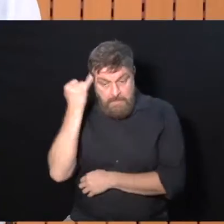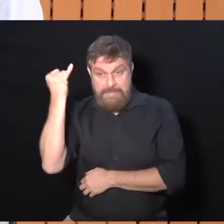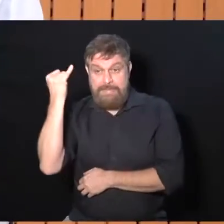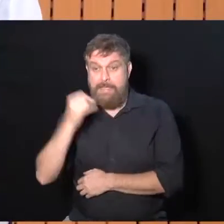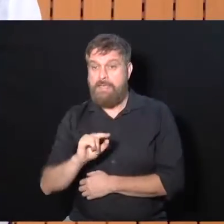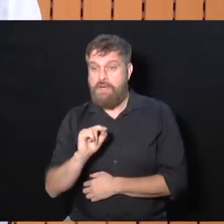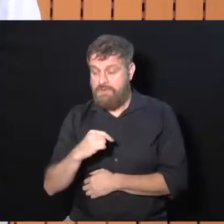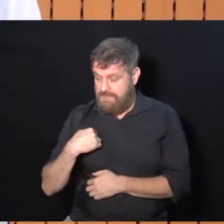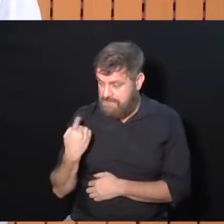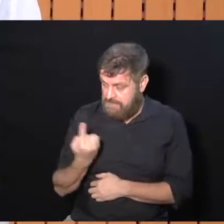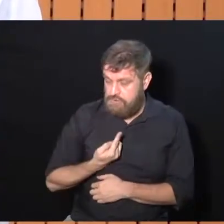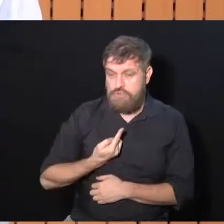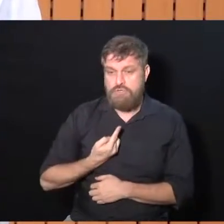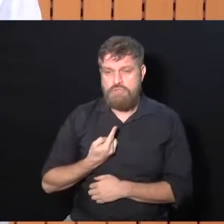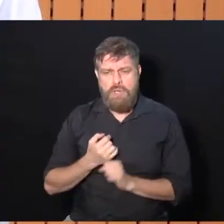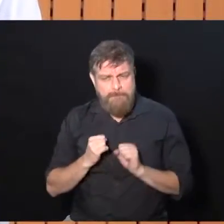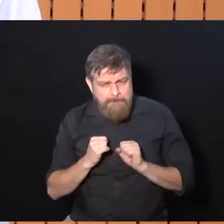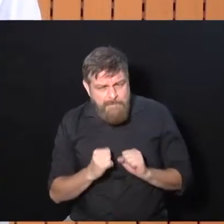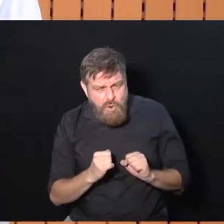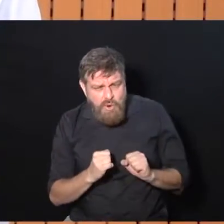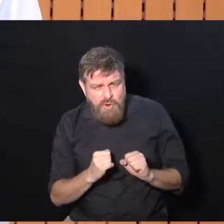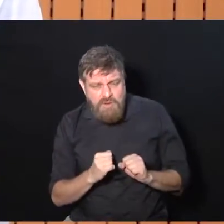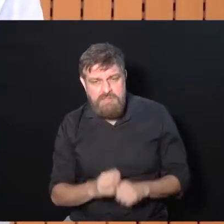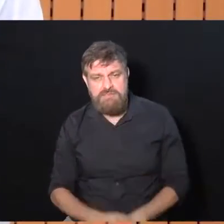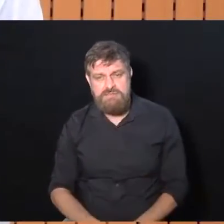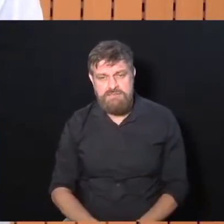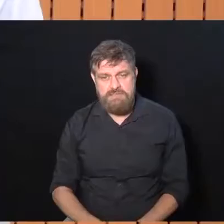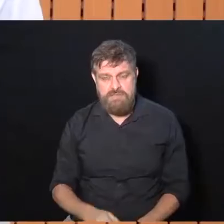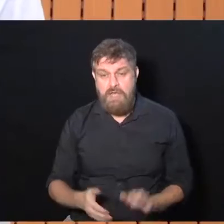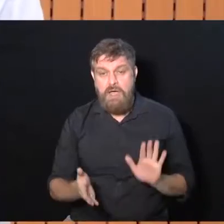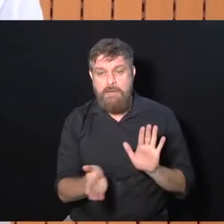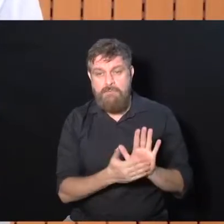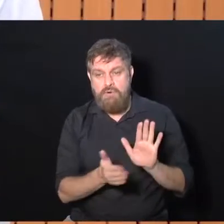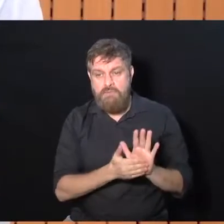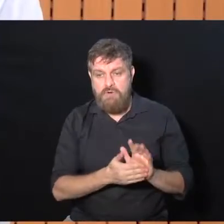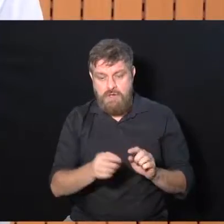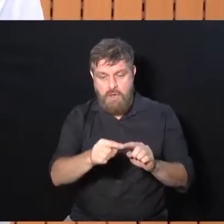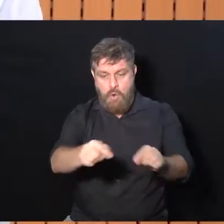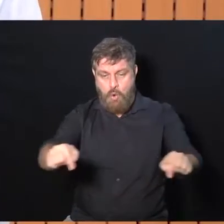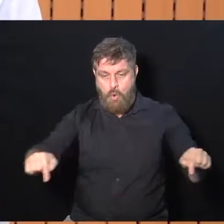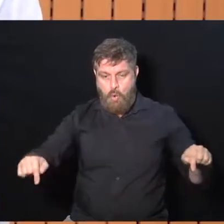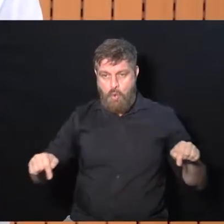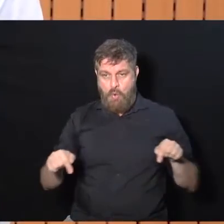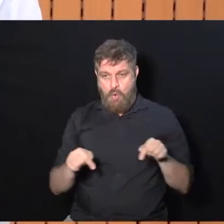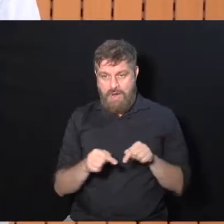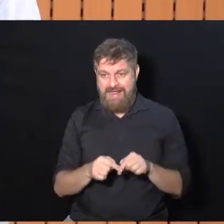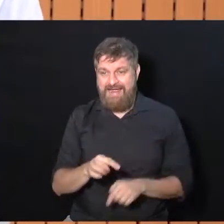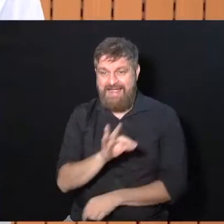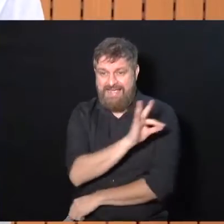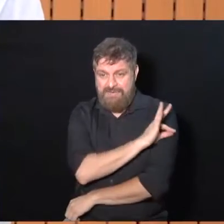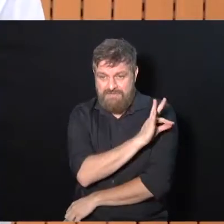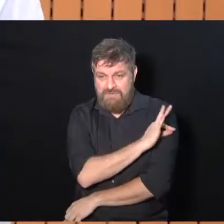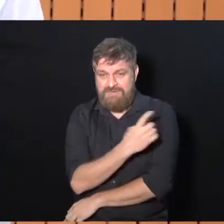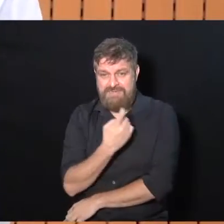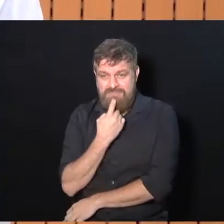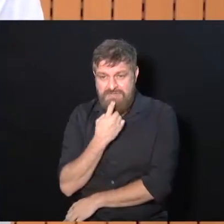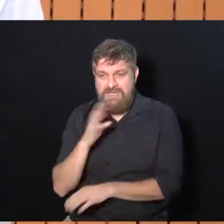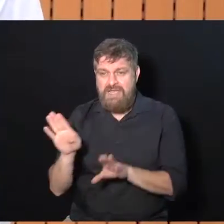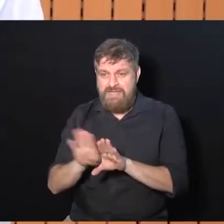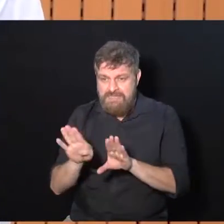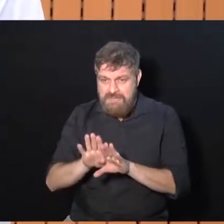gente possa assim, propor que o viveiro municipal da Prefeitura